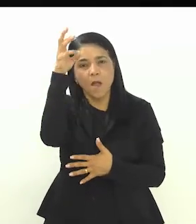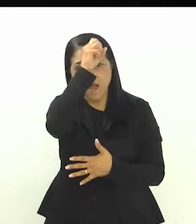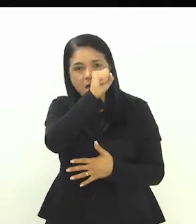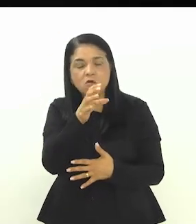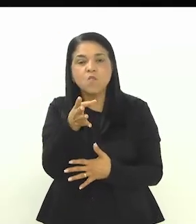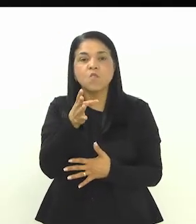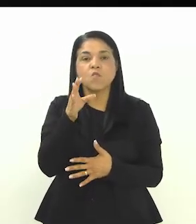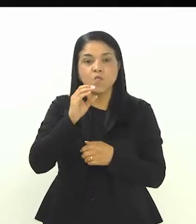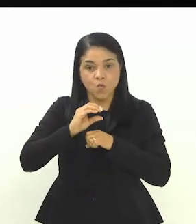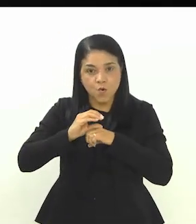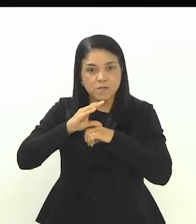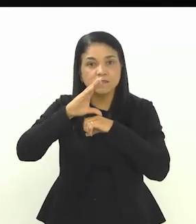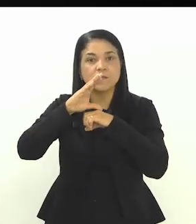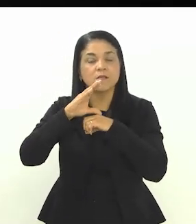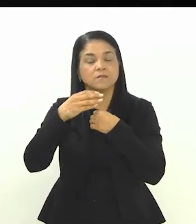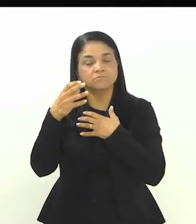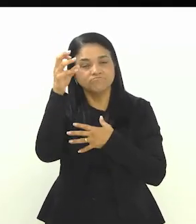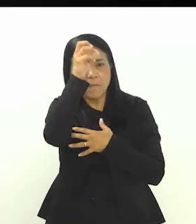conhecimento,